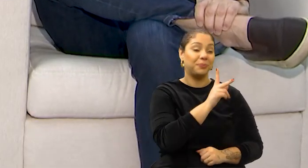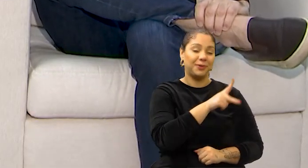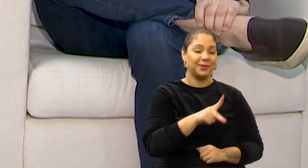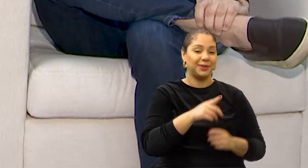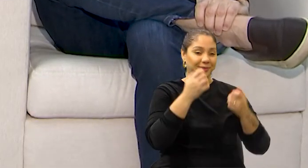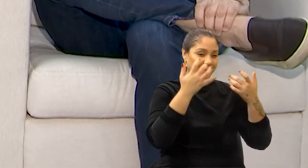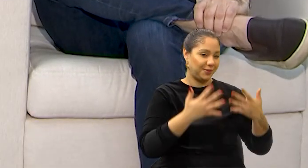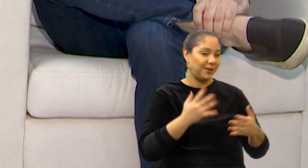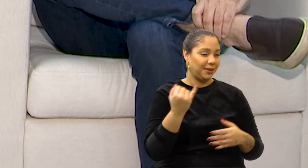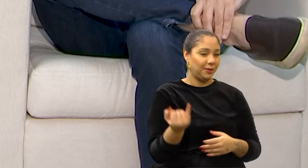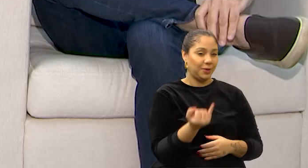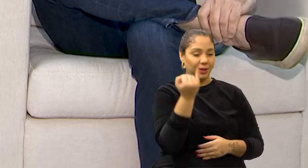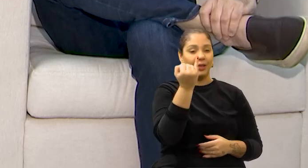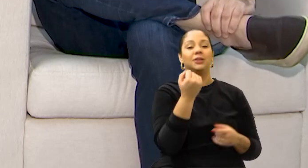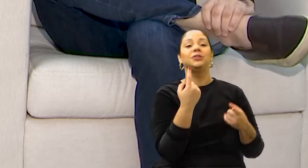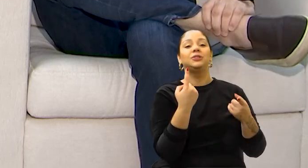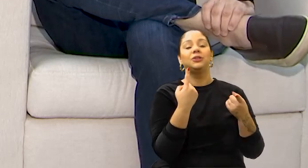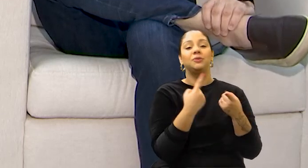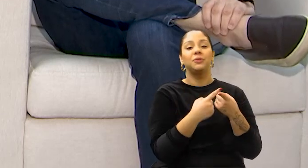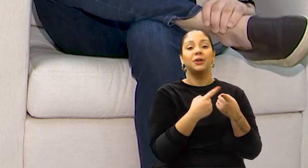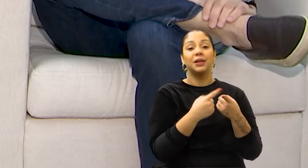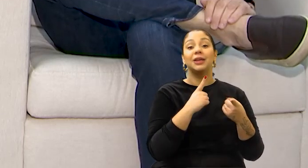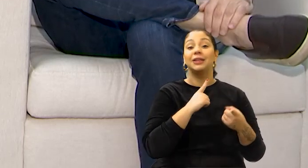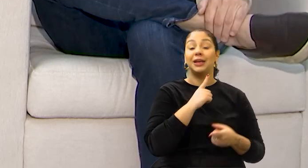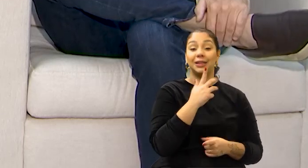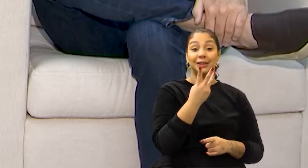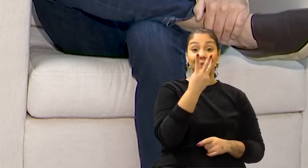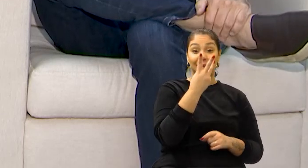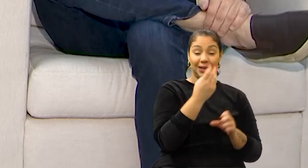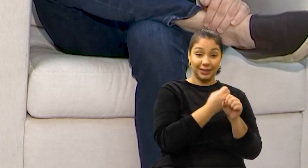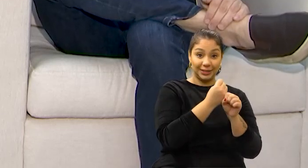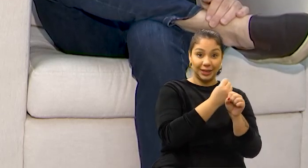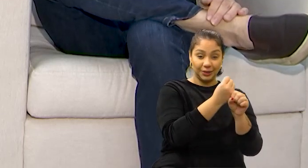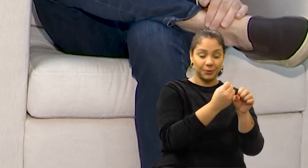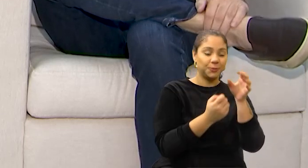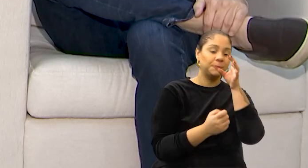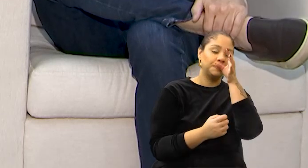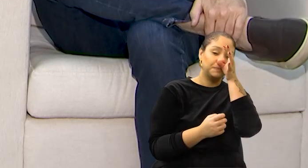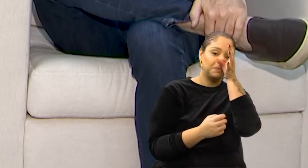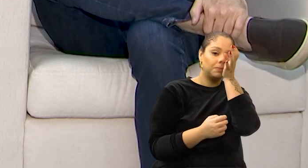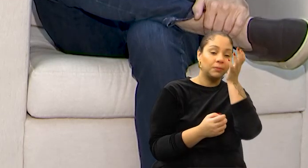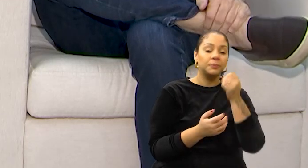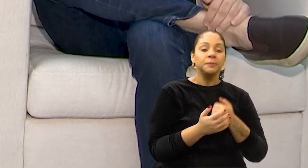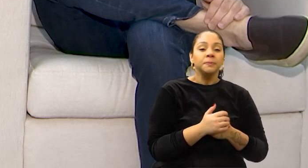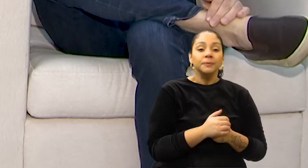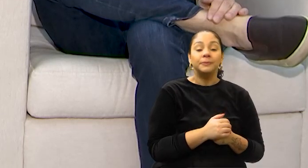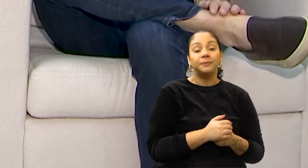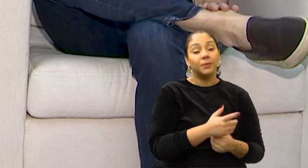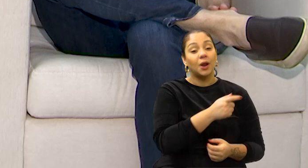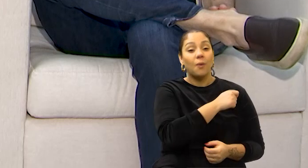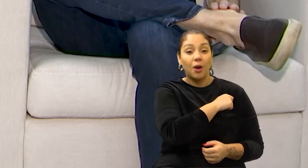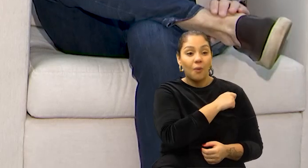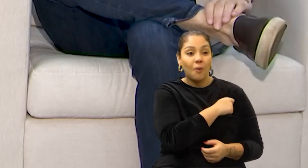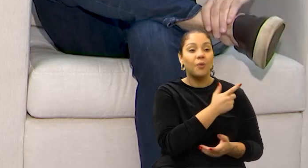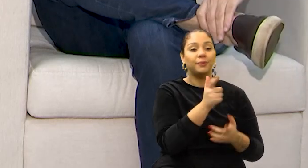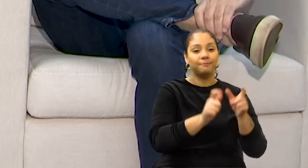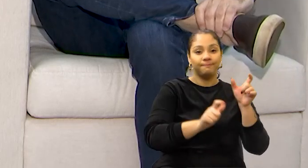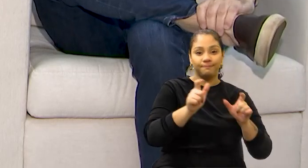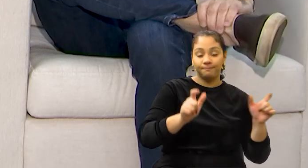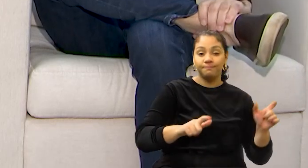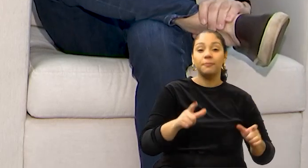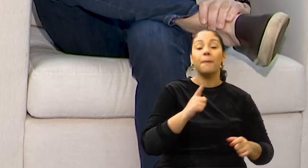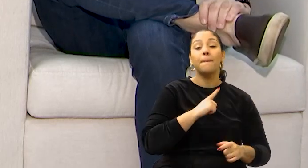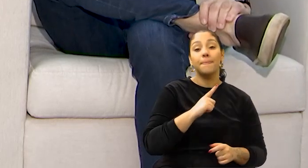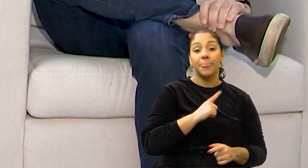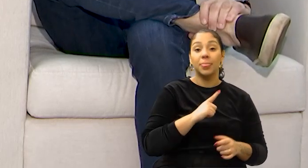o professor está falando não é durante esses três anos que o aluno o aluno